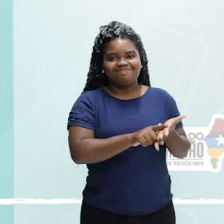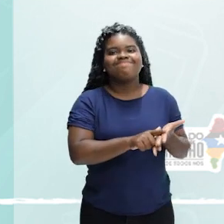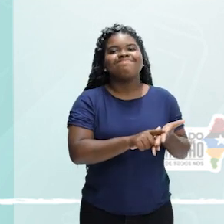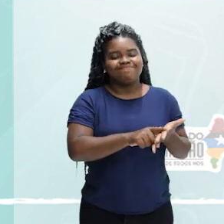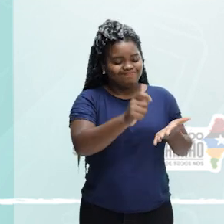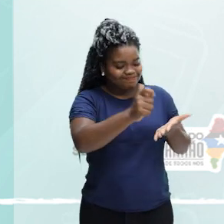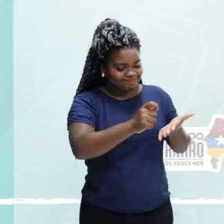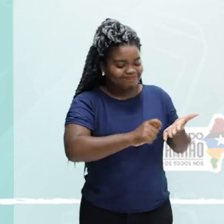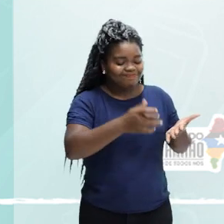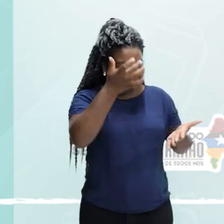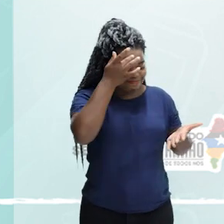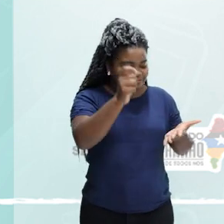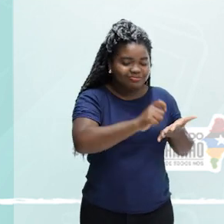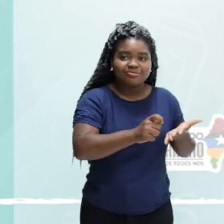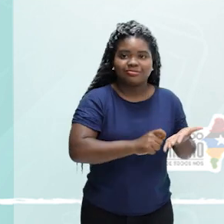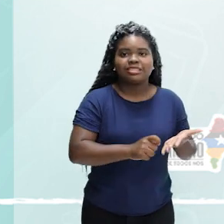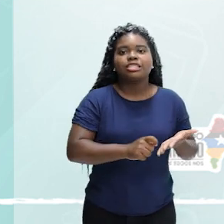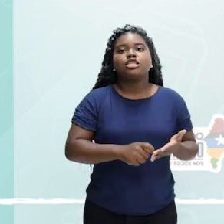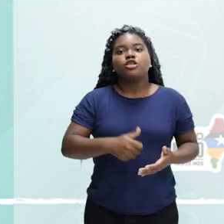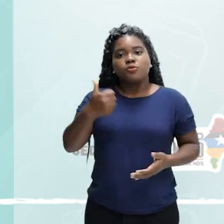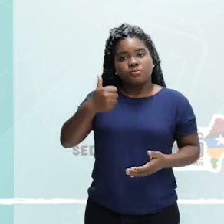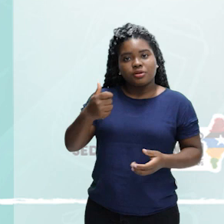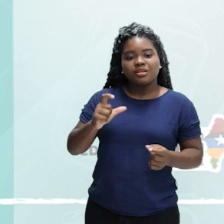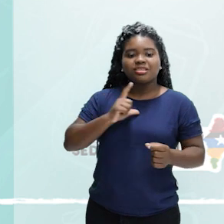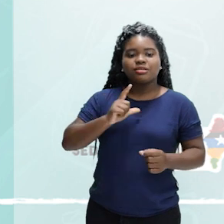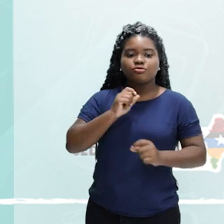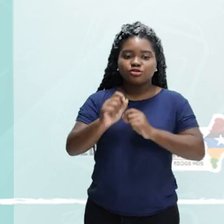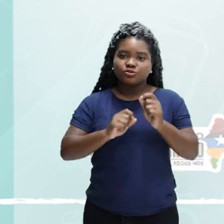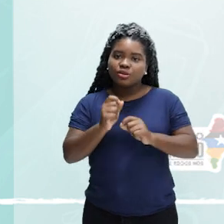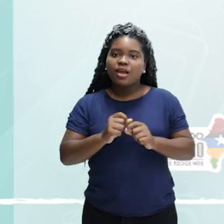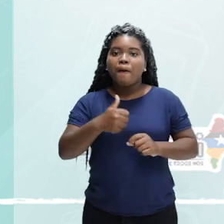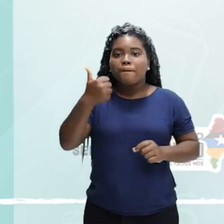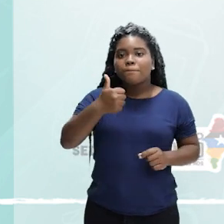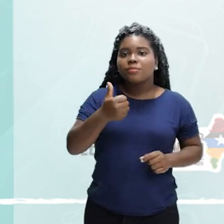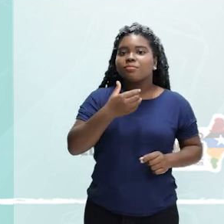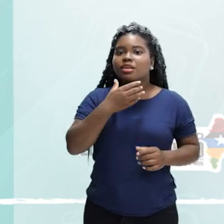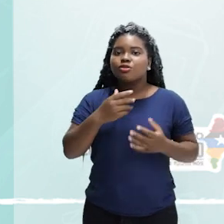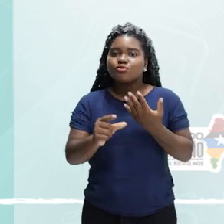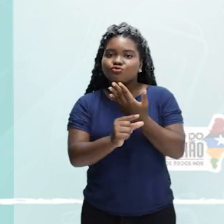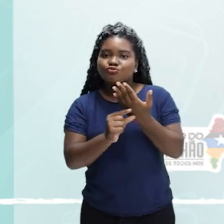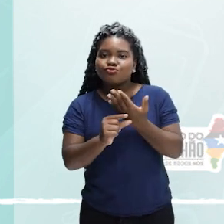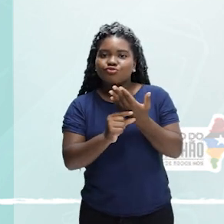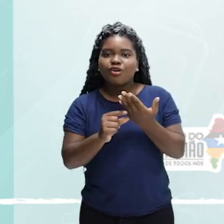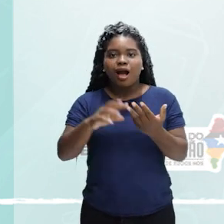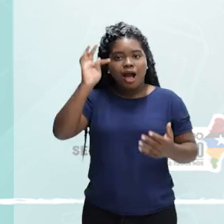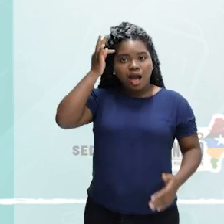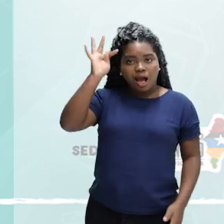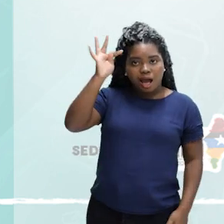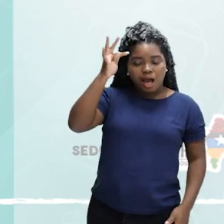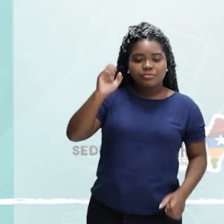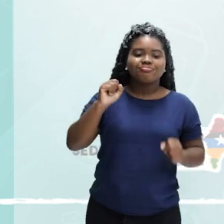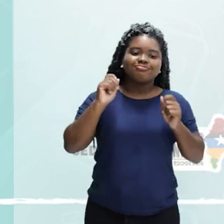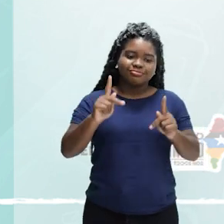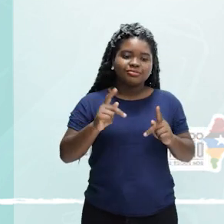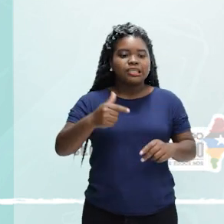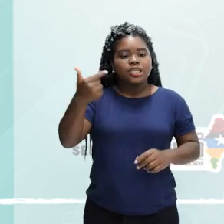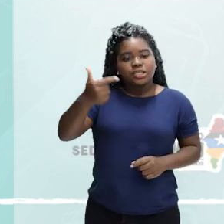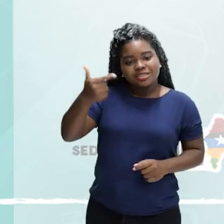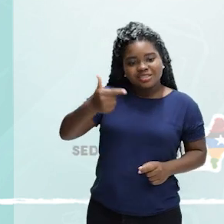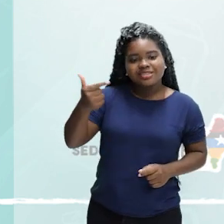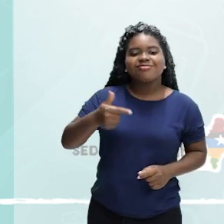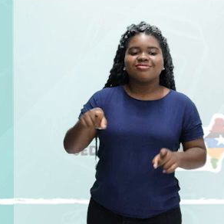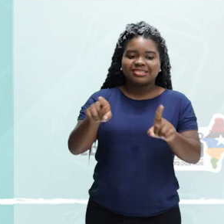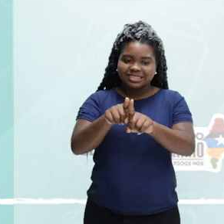um autor, o Benjamin Constant, e a defesa do liberalismo. Depois, vamos falar do Alex de Tocqueville,